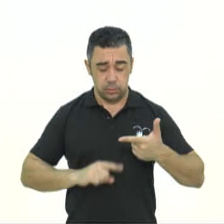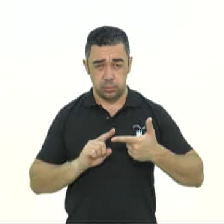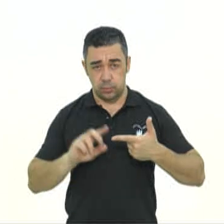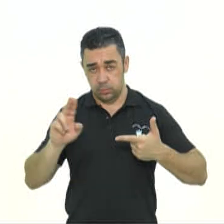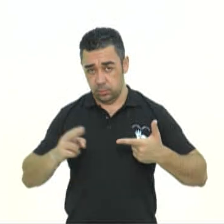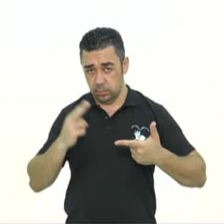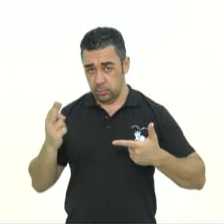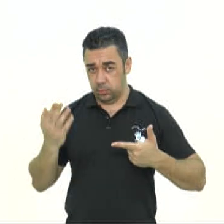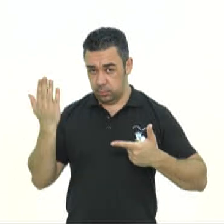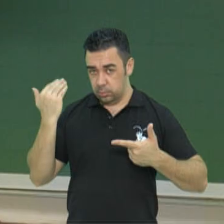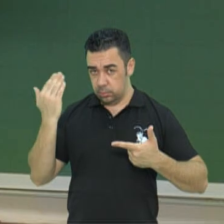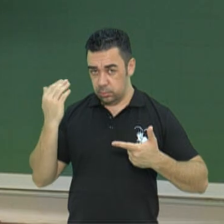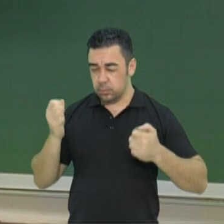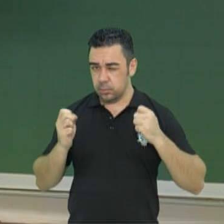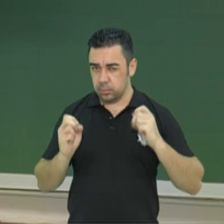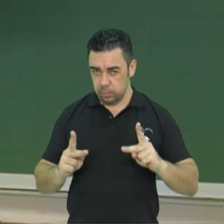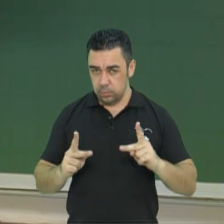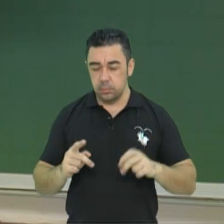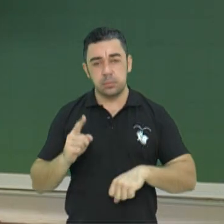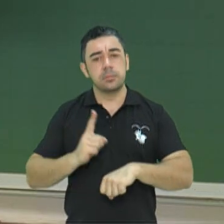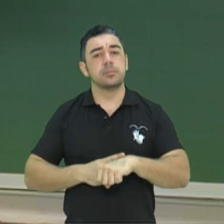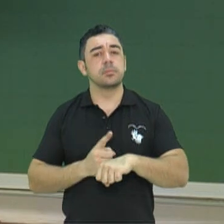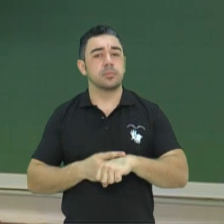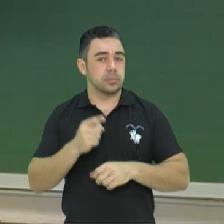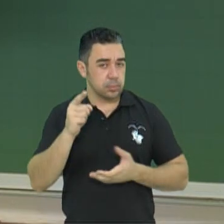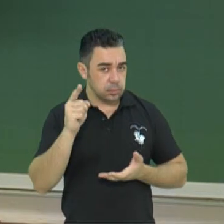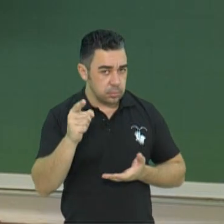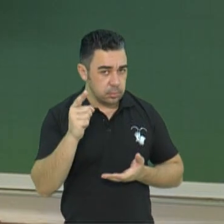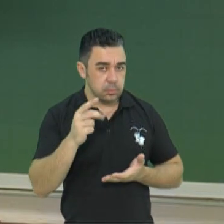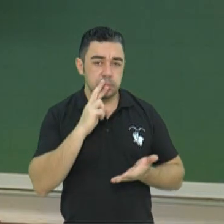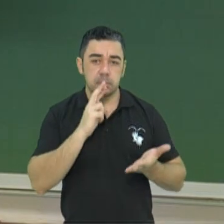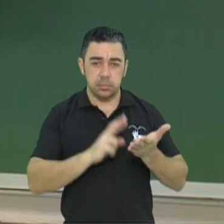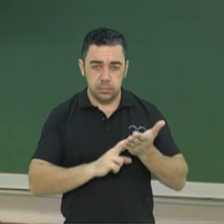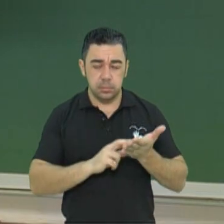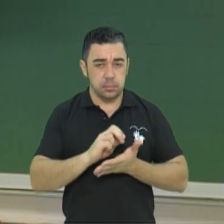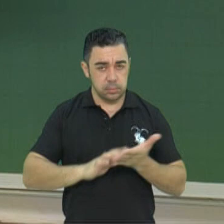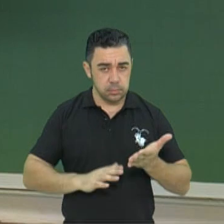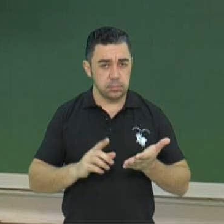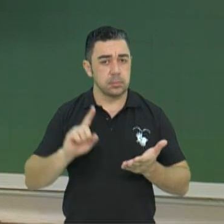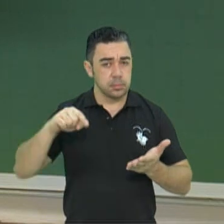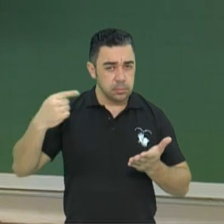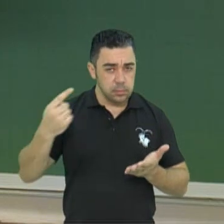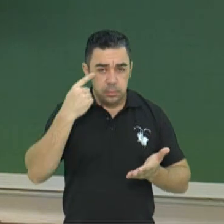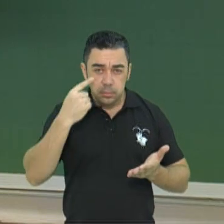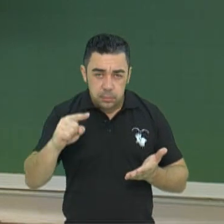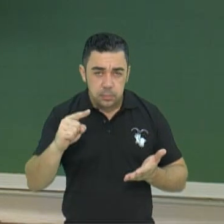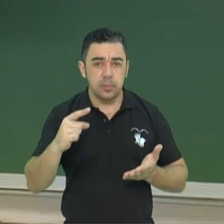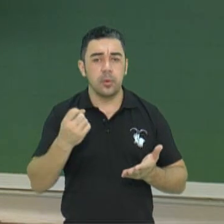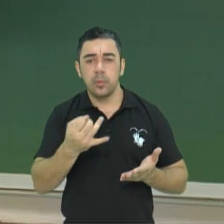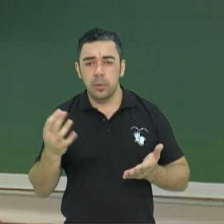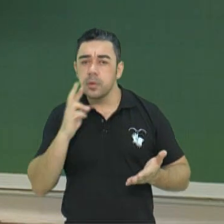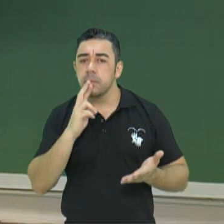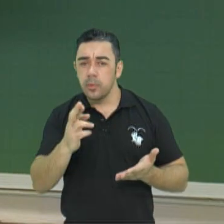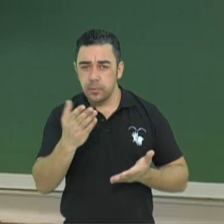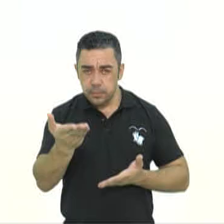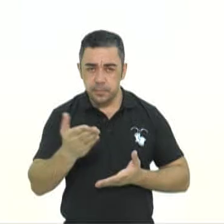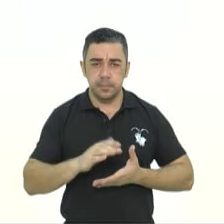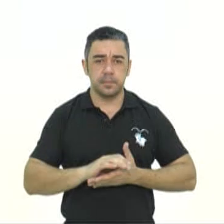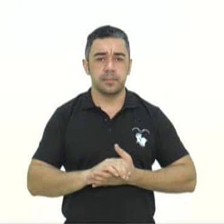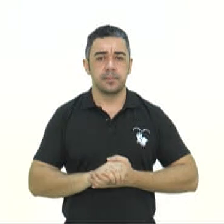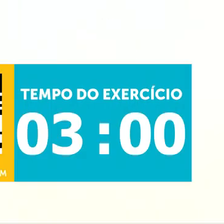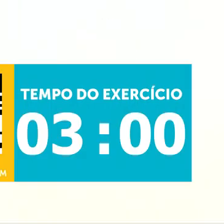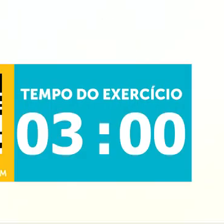no passado, tudo bem? Então eu vou deixar um tempinho para você responder essa atividade e na sequência nós voltamos com a resposta.